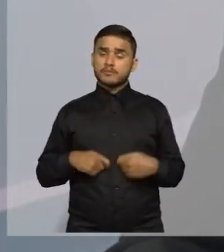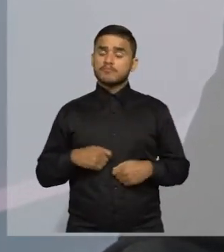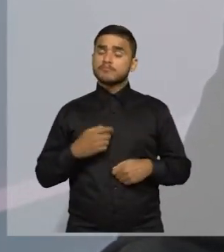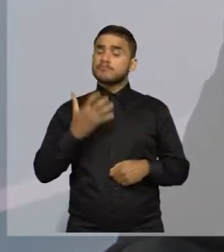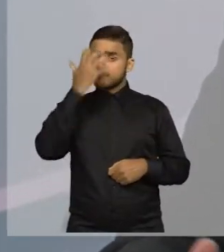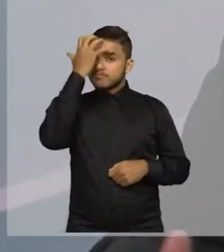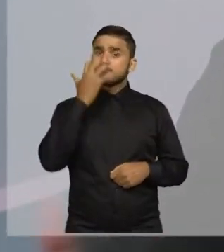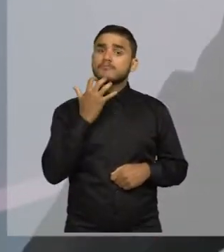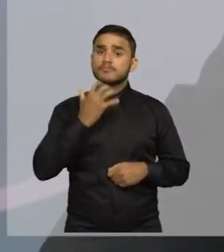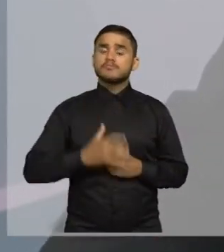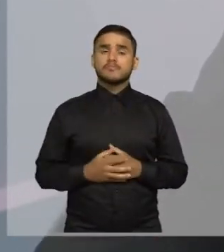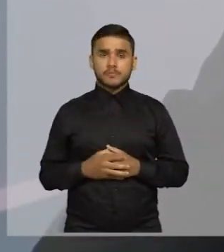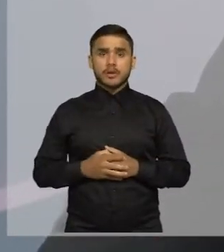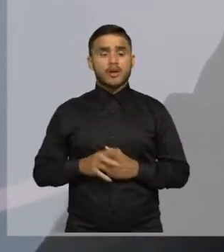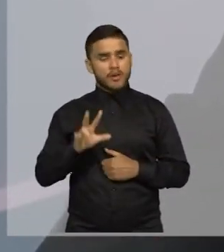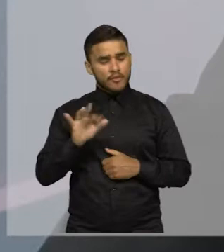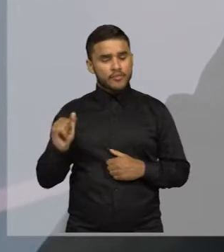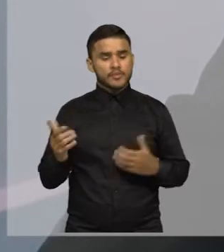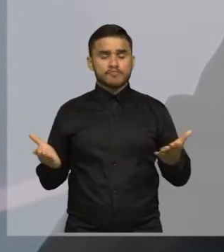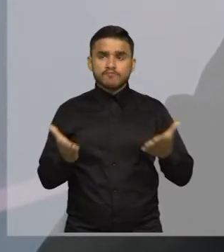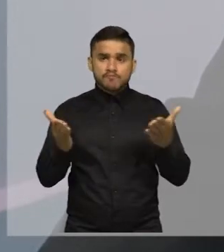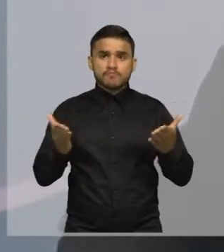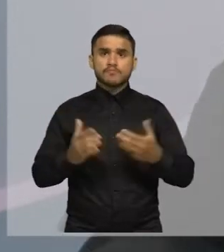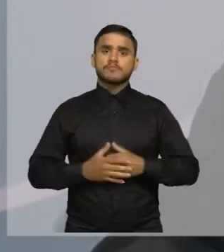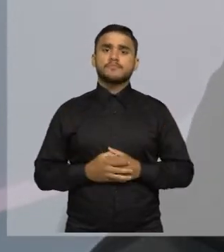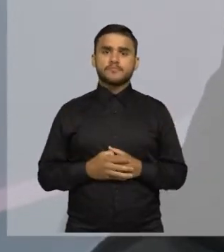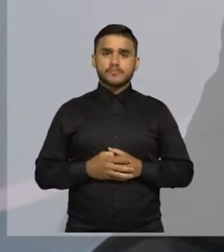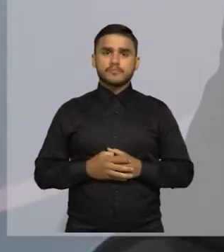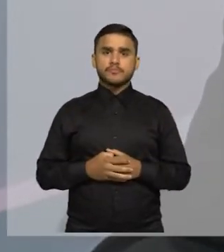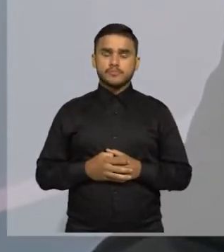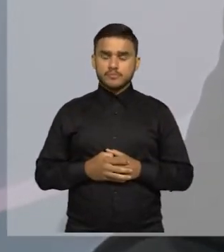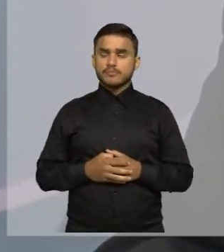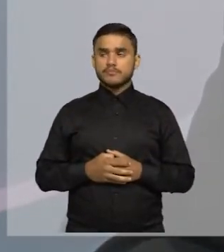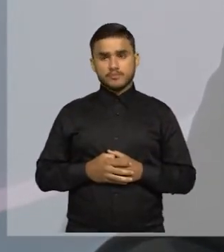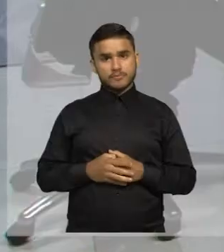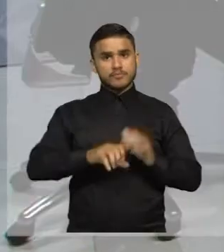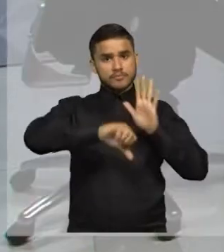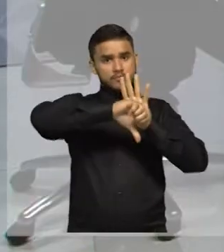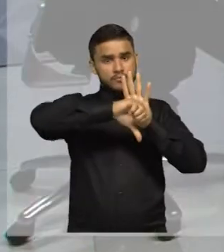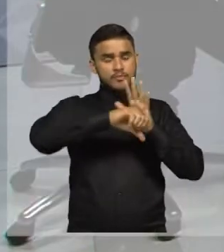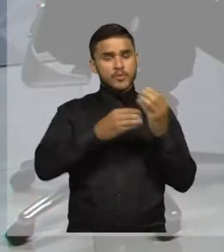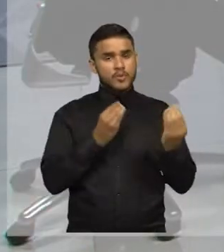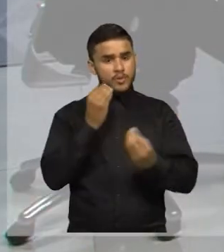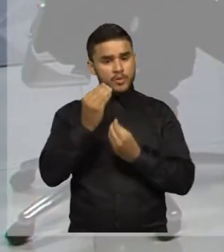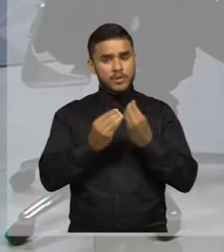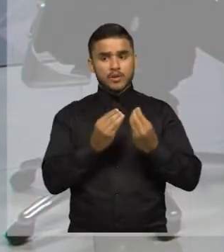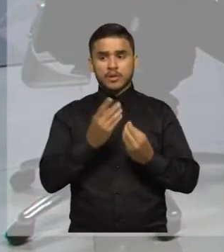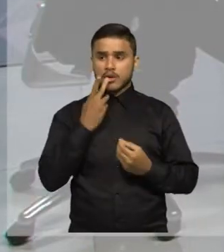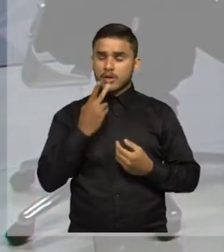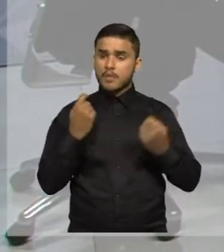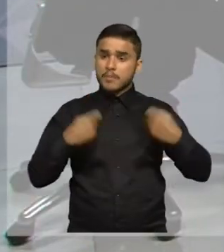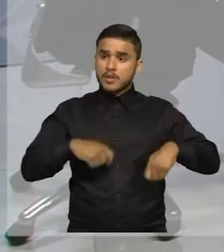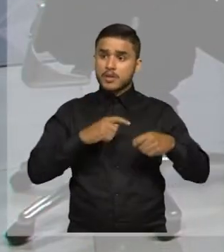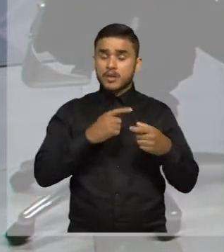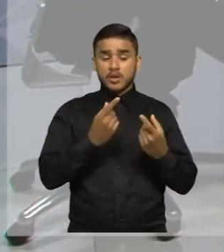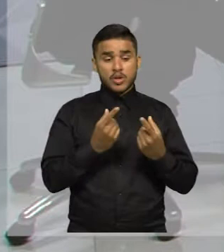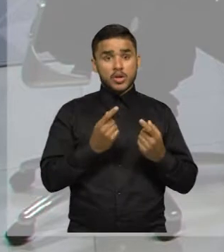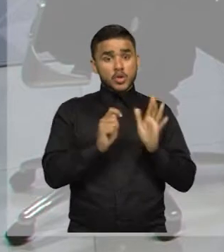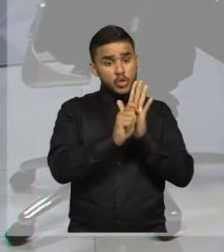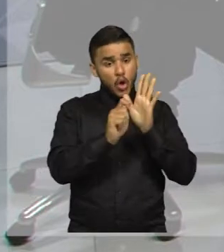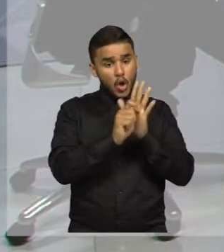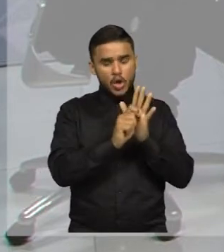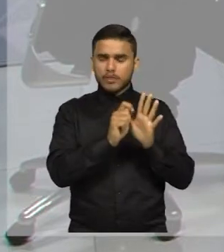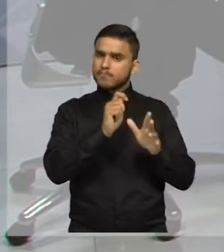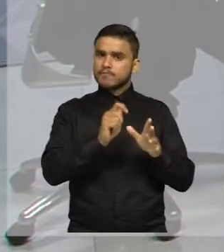encarada. Não é? Porque ele vai alimentar uma coisa criminosa. Você fala de uma ação de força que coíba. Bom, agora deixa eu lhe dizer o